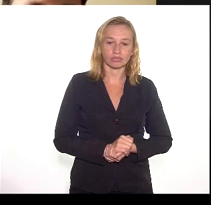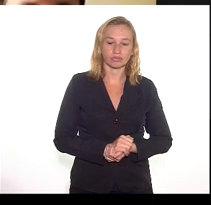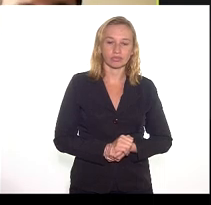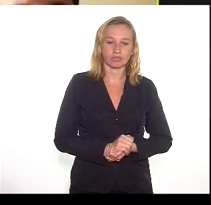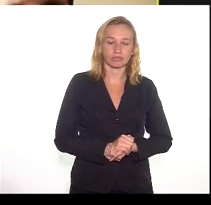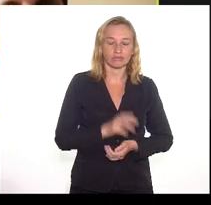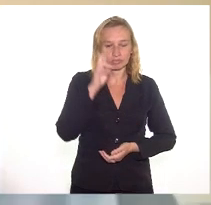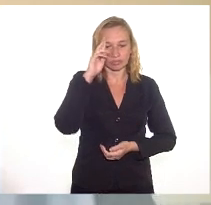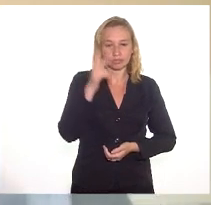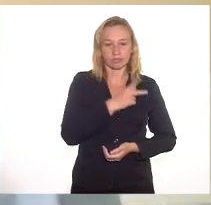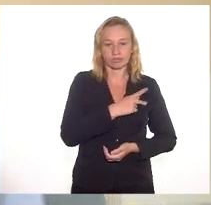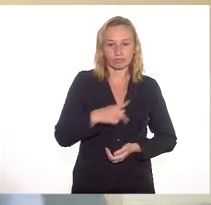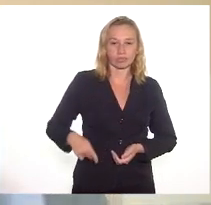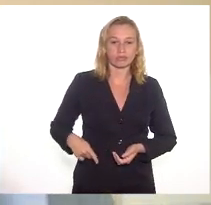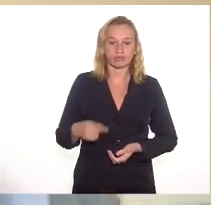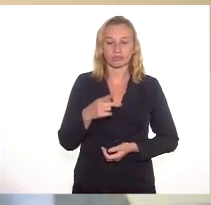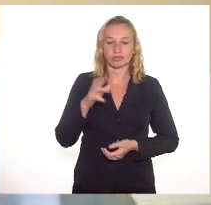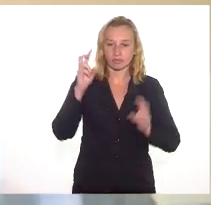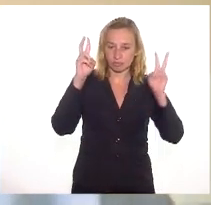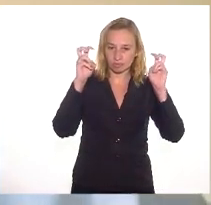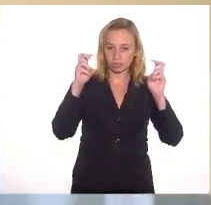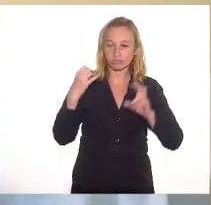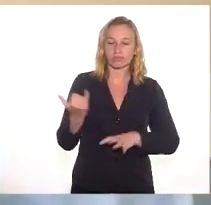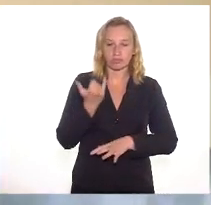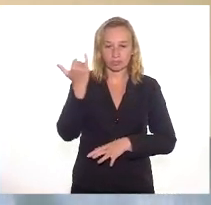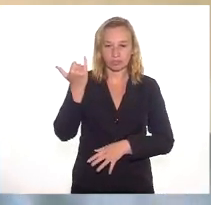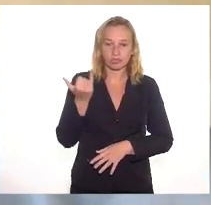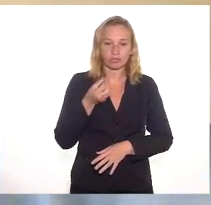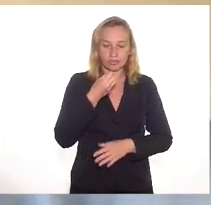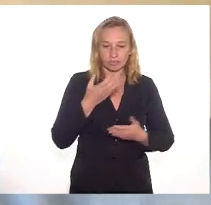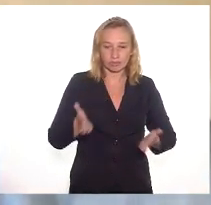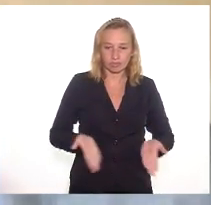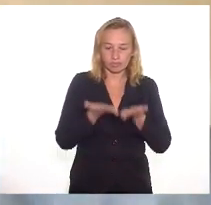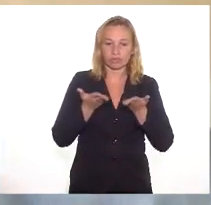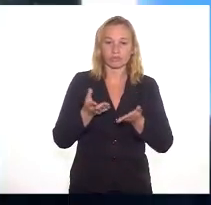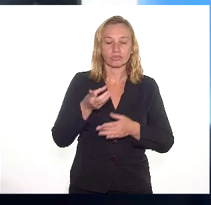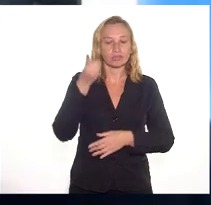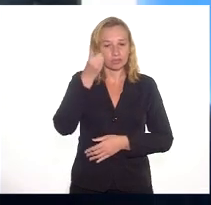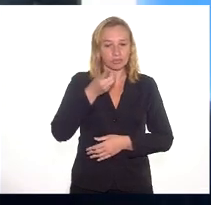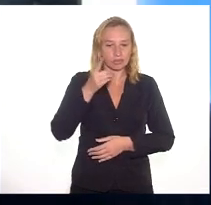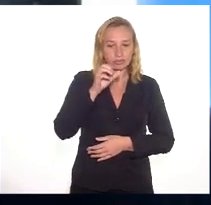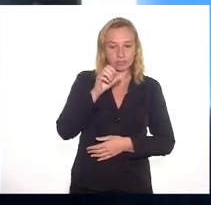Senhor presidente, o tema é relevante, uma iniciativa importante do deputado Sérgio Fernandes.